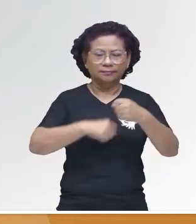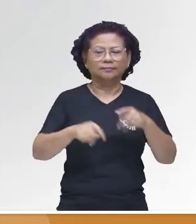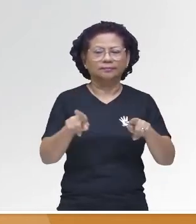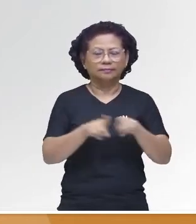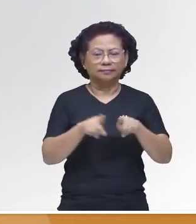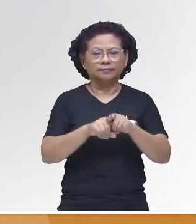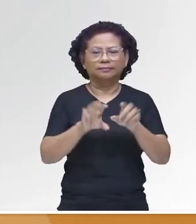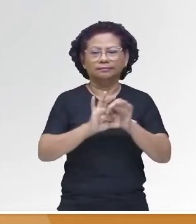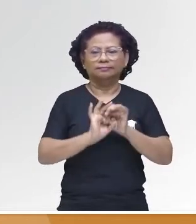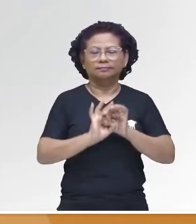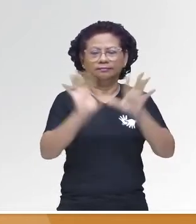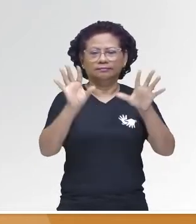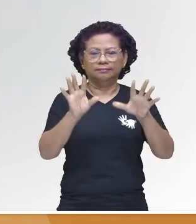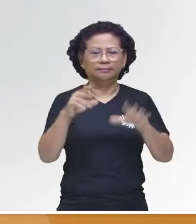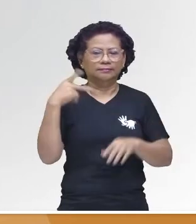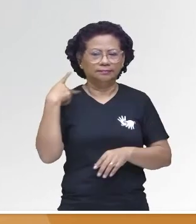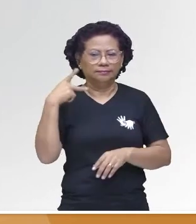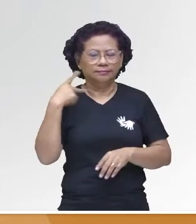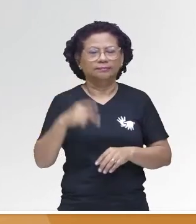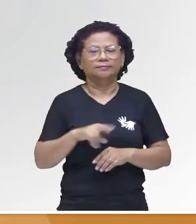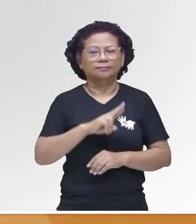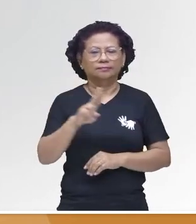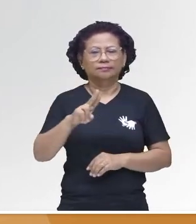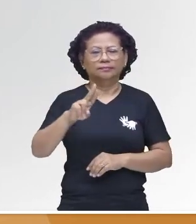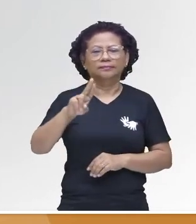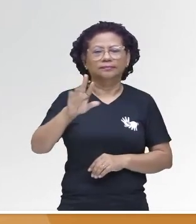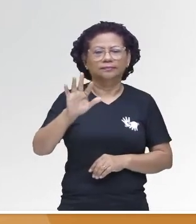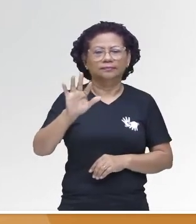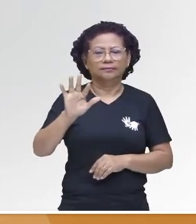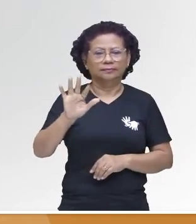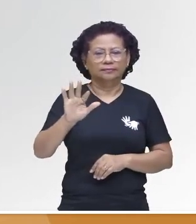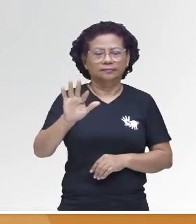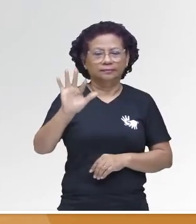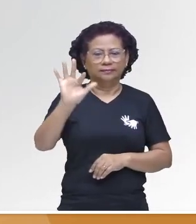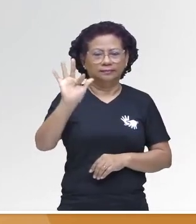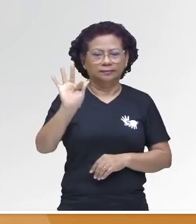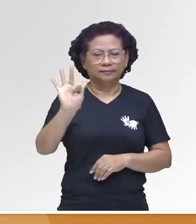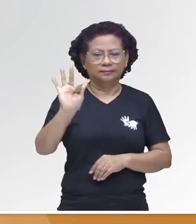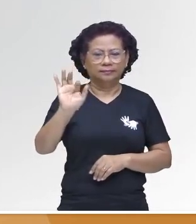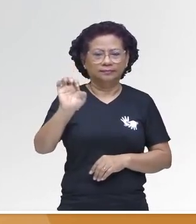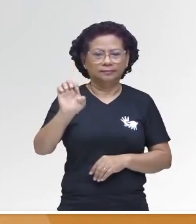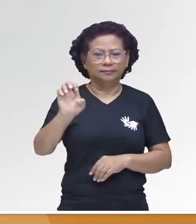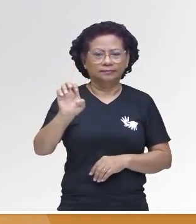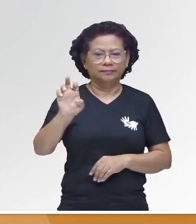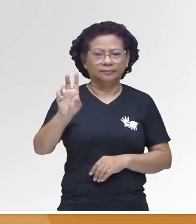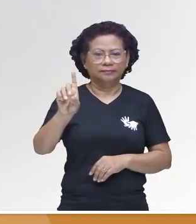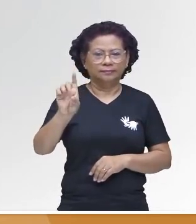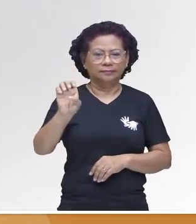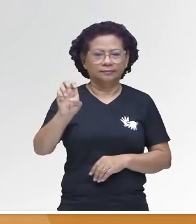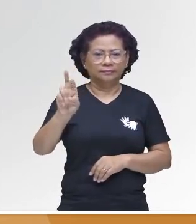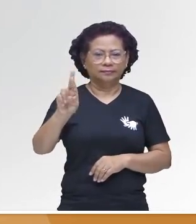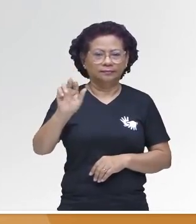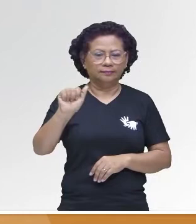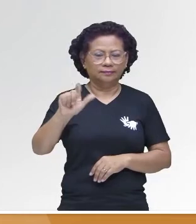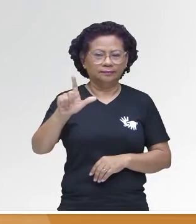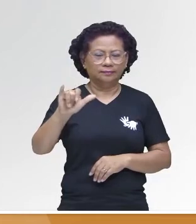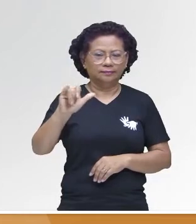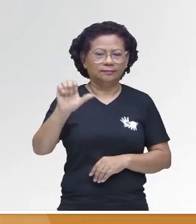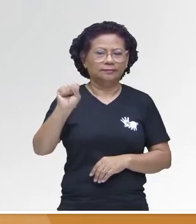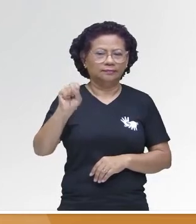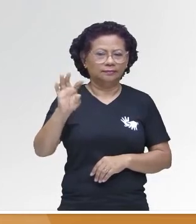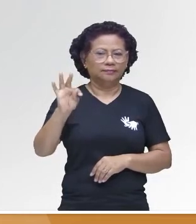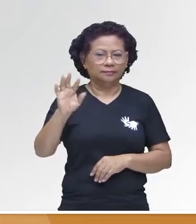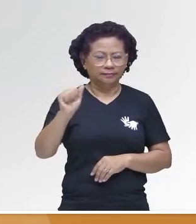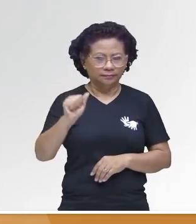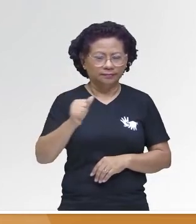política. Então, eles eram federalistas. Eles acreditavam que os estados e municípios